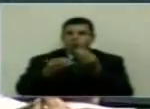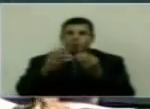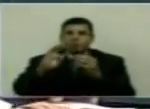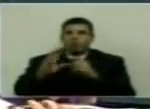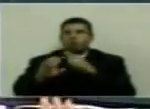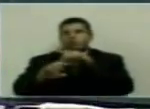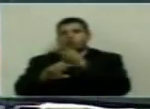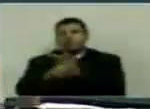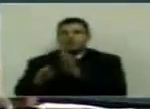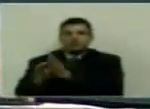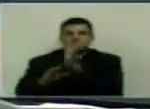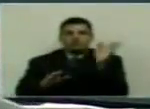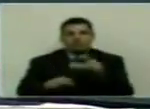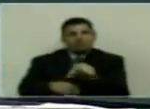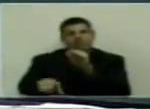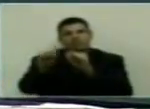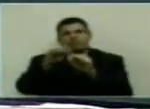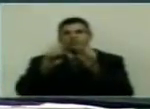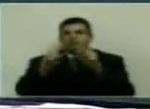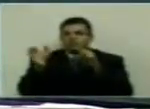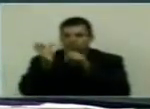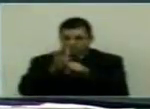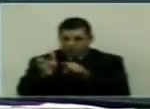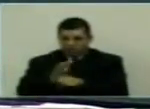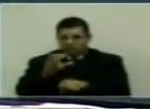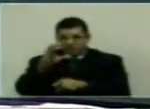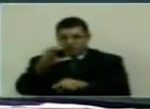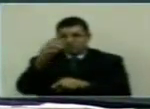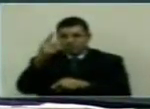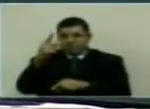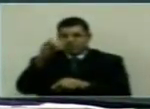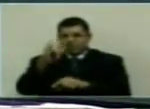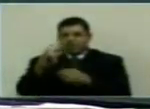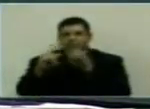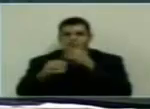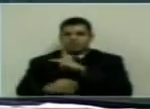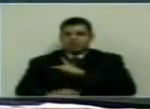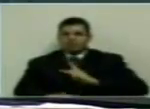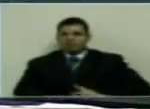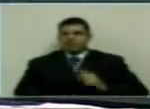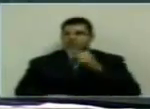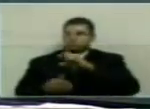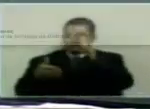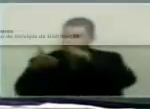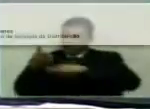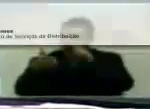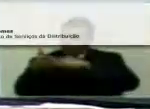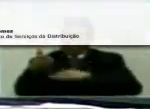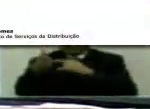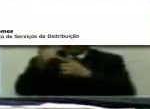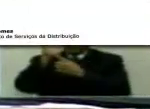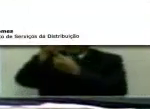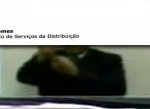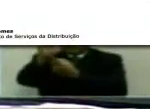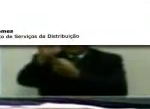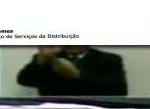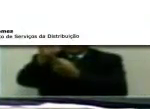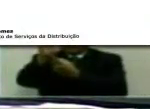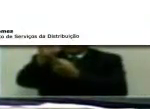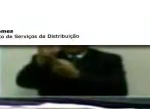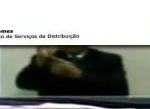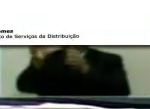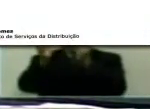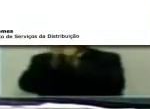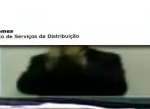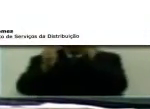caminho para a investigação que não a CPI. Senhor presidente, esse é um documento que está aí na tela,